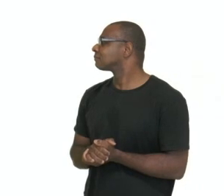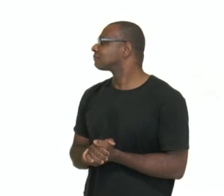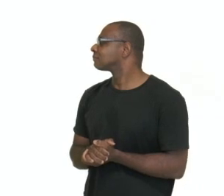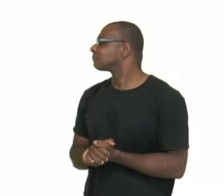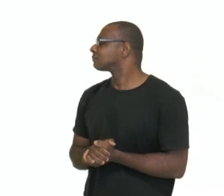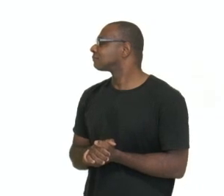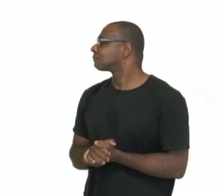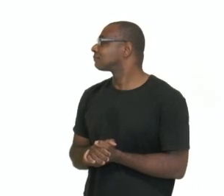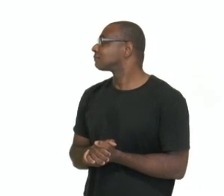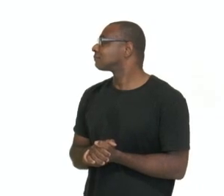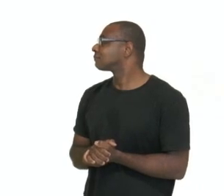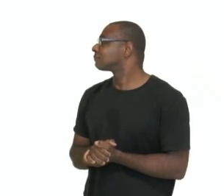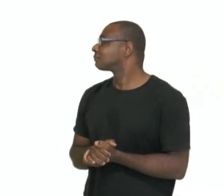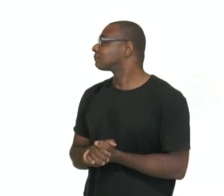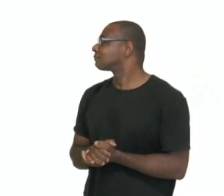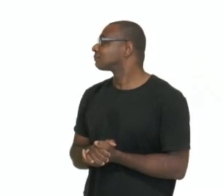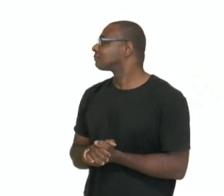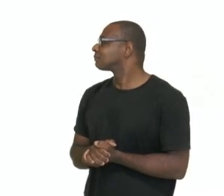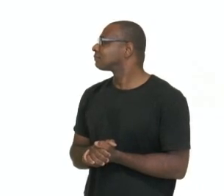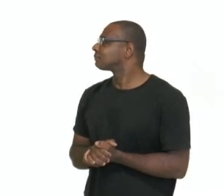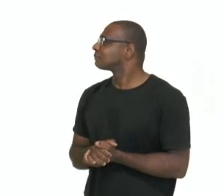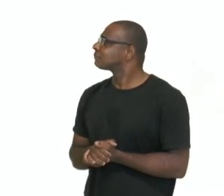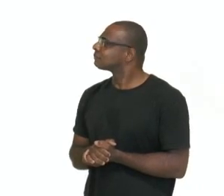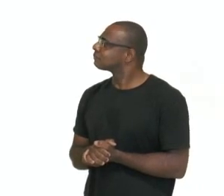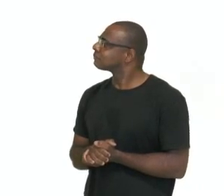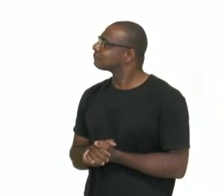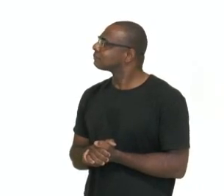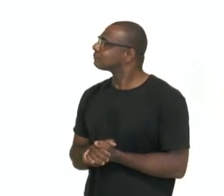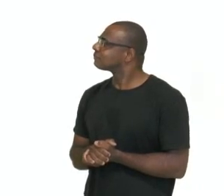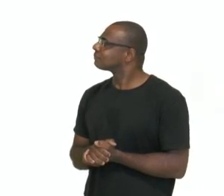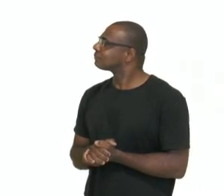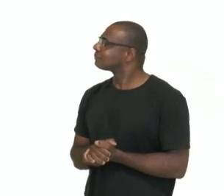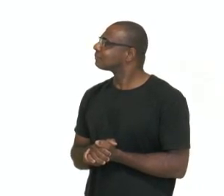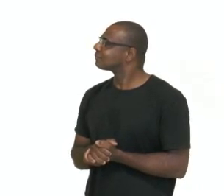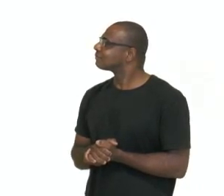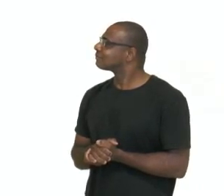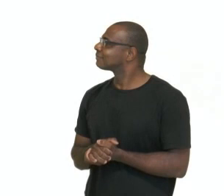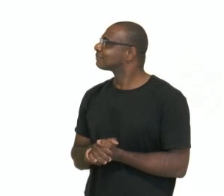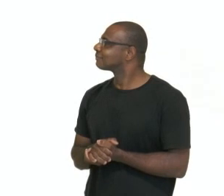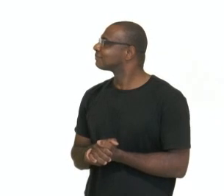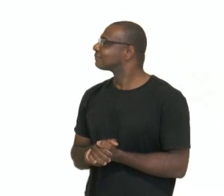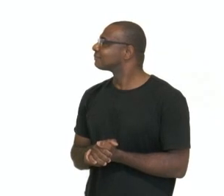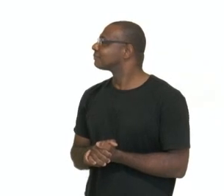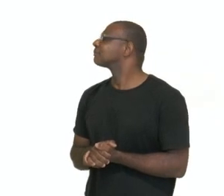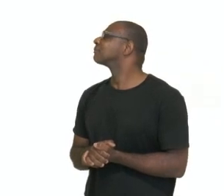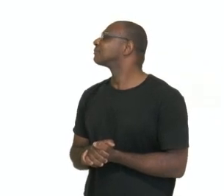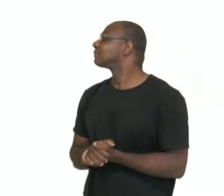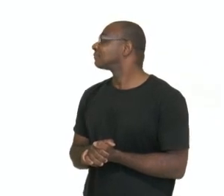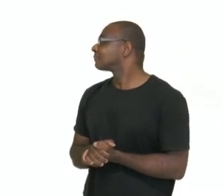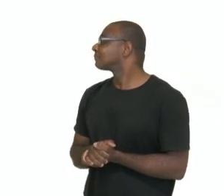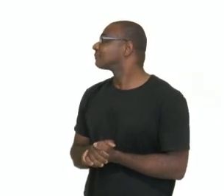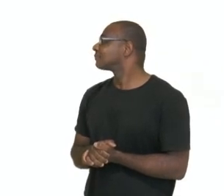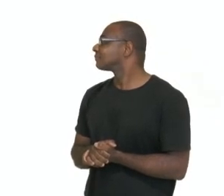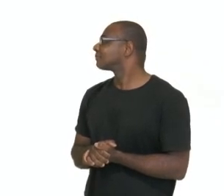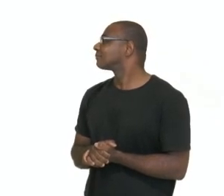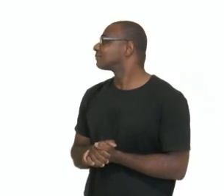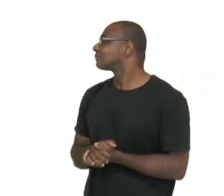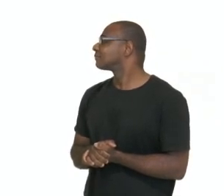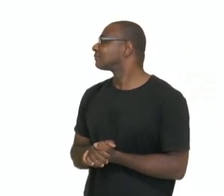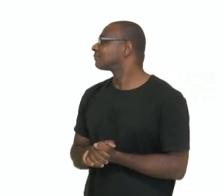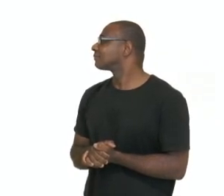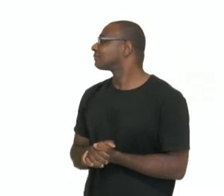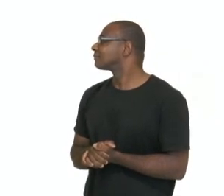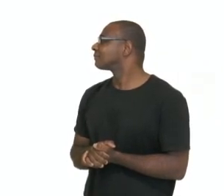e me traziam. No dia seguinte fui à sua casa, literalmente correndo. Ela